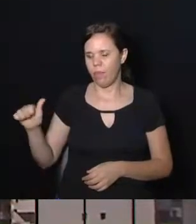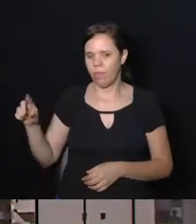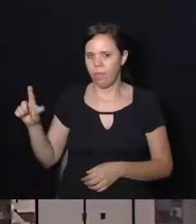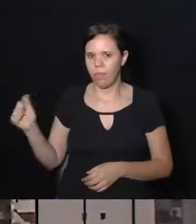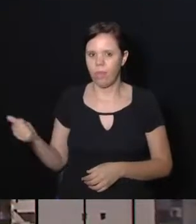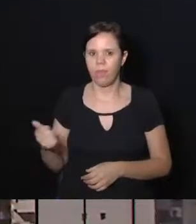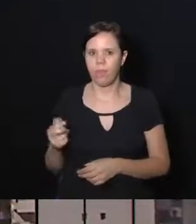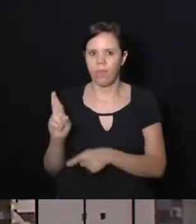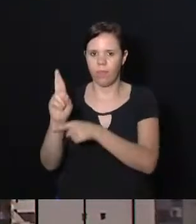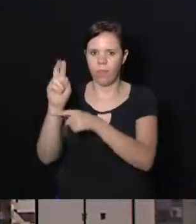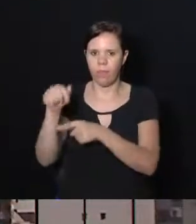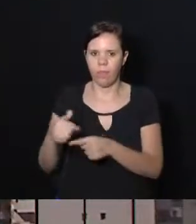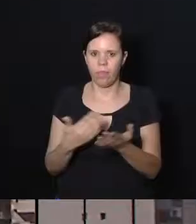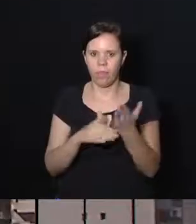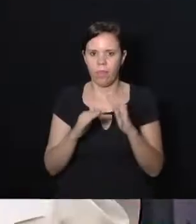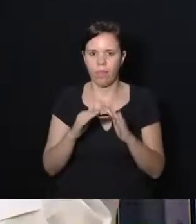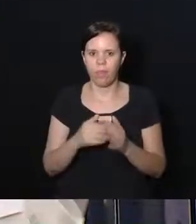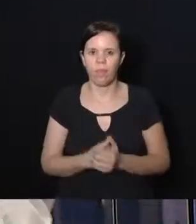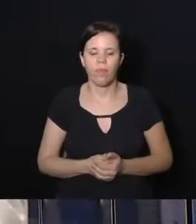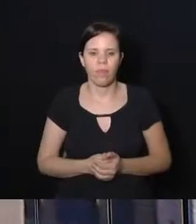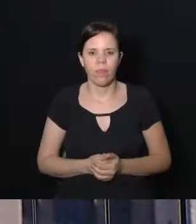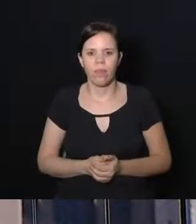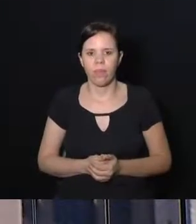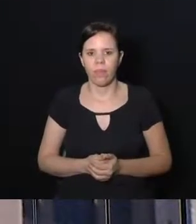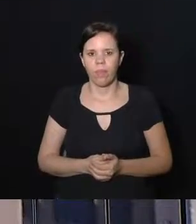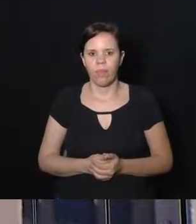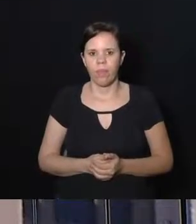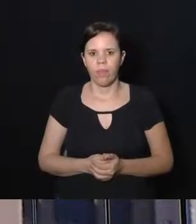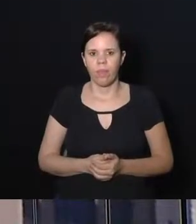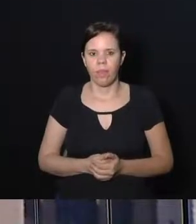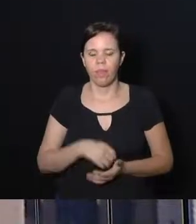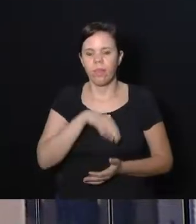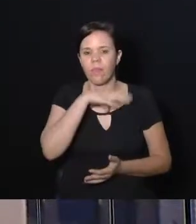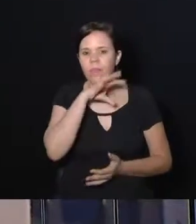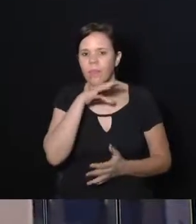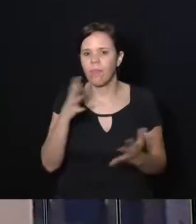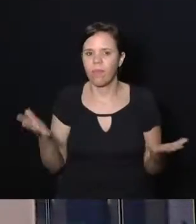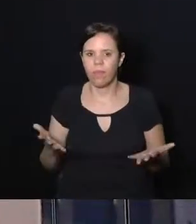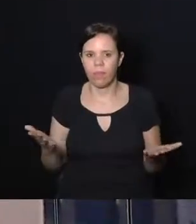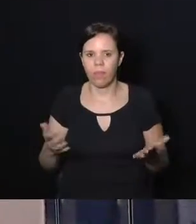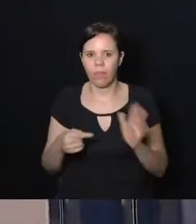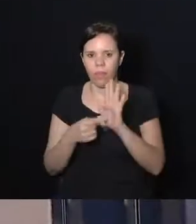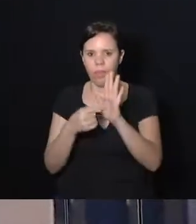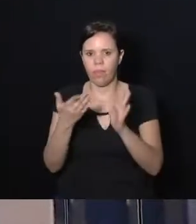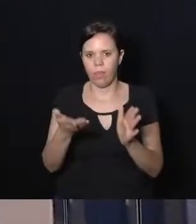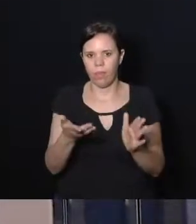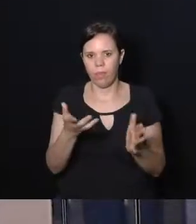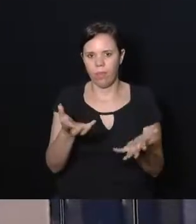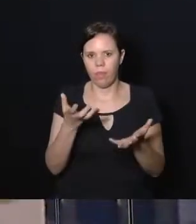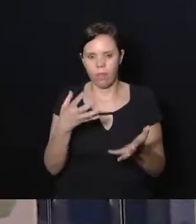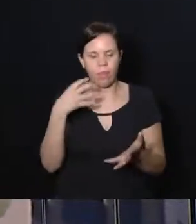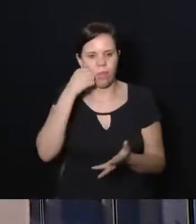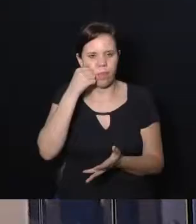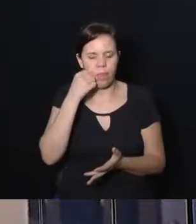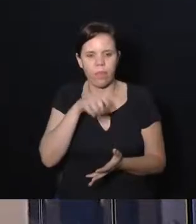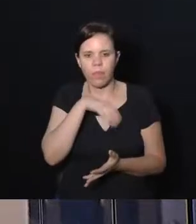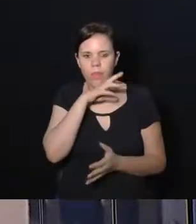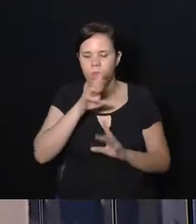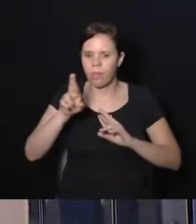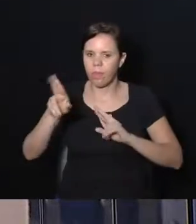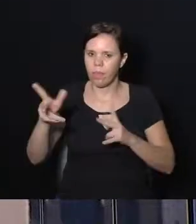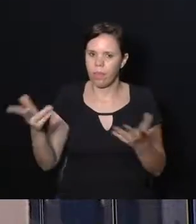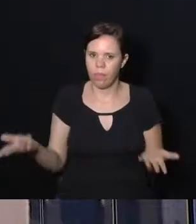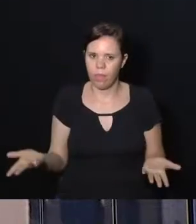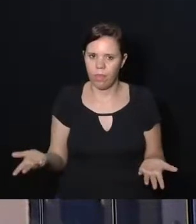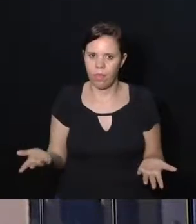vão representar a escola. O quadro É o Bicho de hoje é para você que quer adotar animais